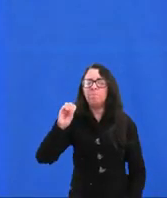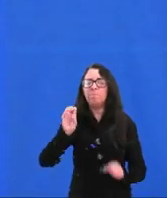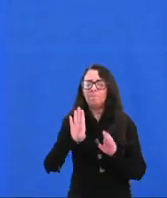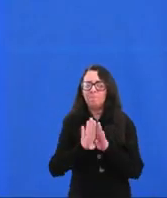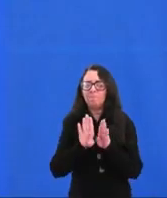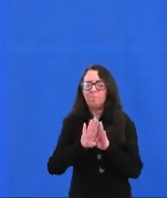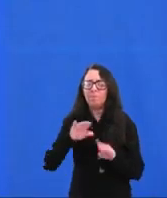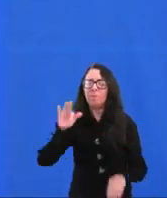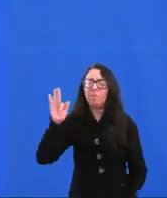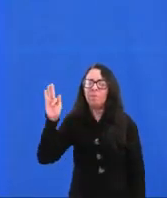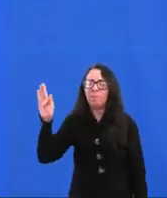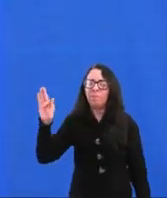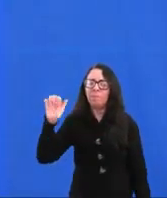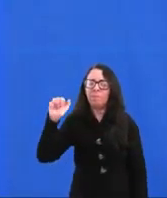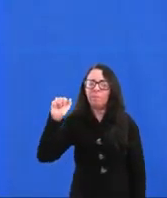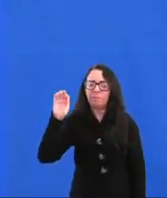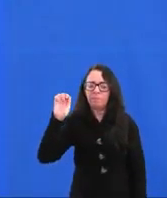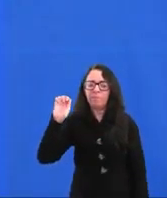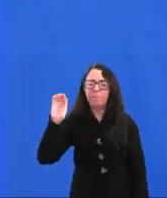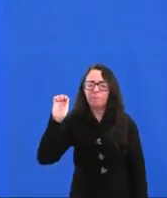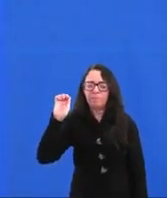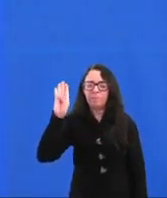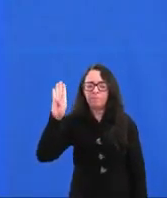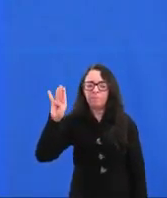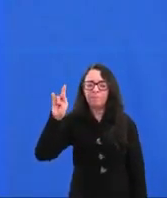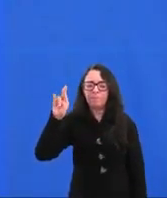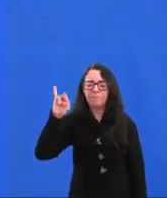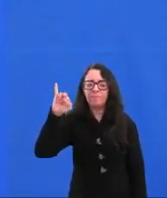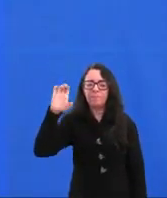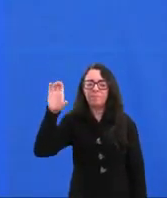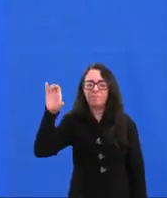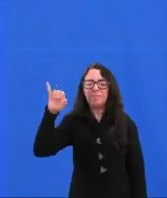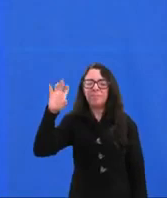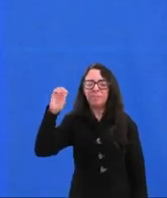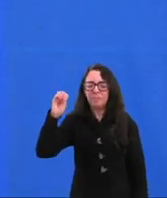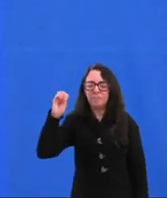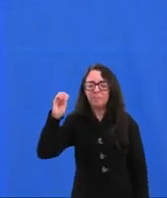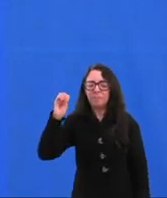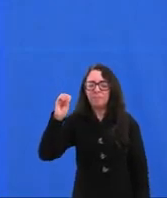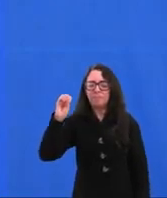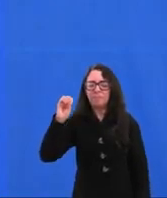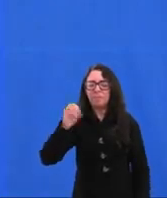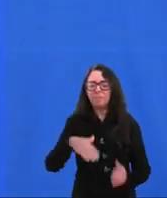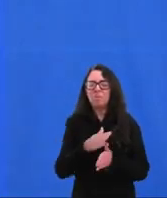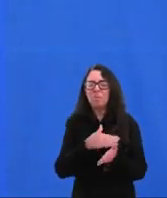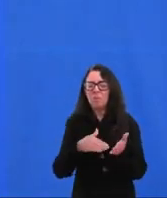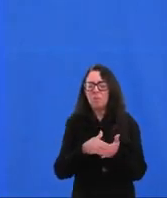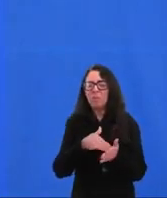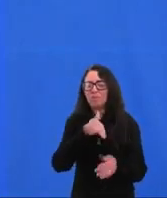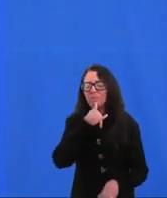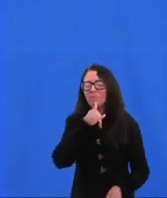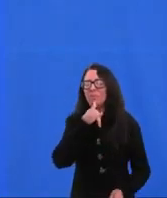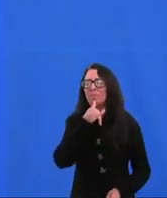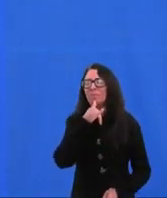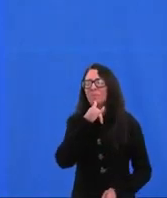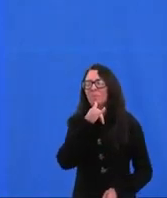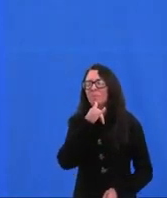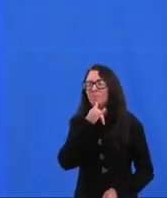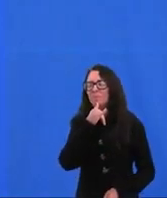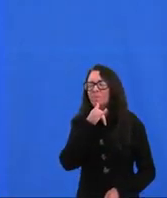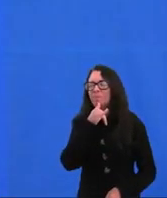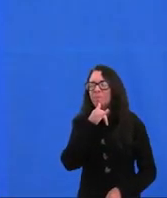Santa Palavra diz que o Teu Santo Espírito, uma das funções do Teu poder, do Teu Santo Espírito, ó Pai, é